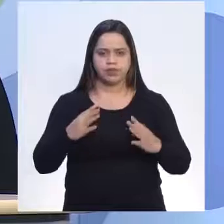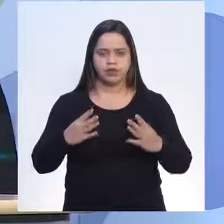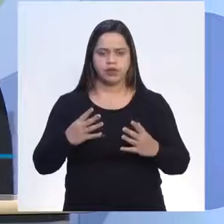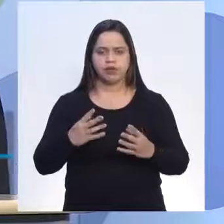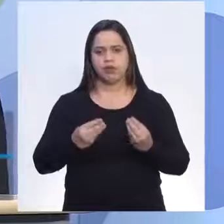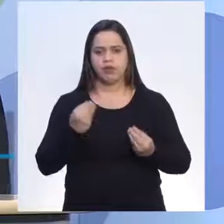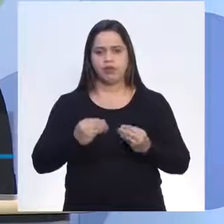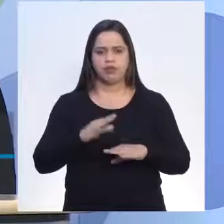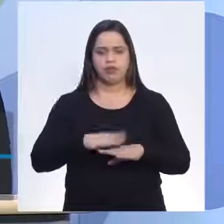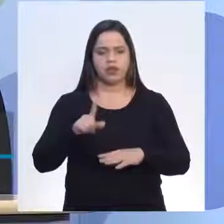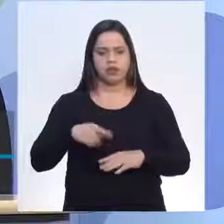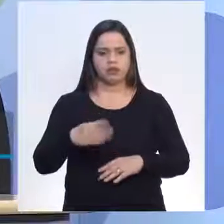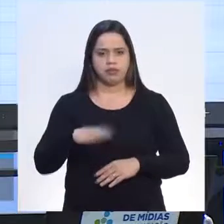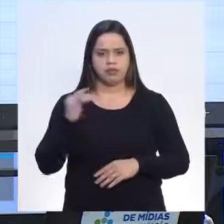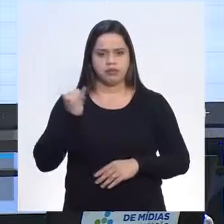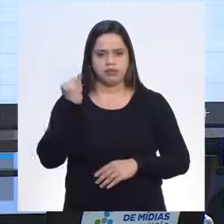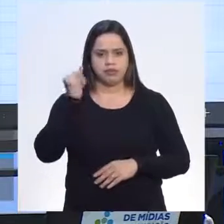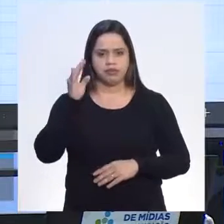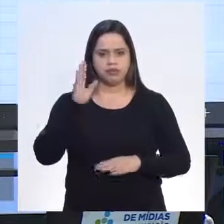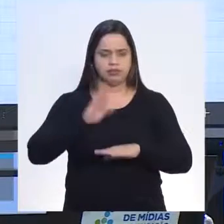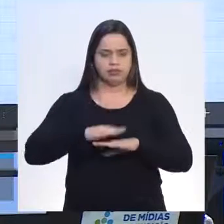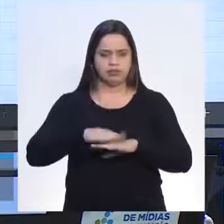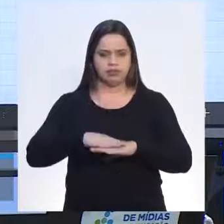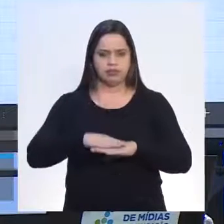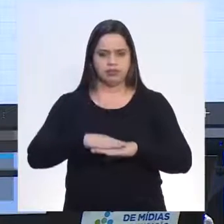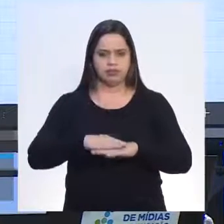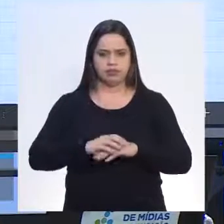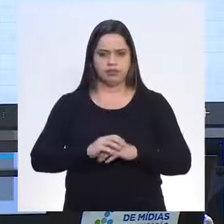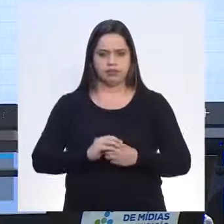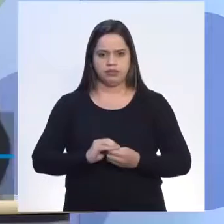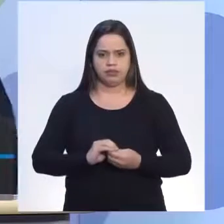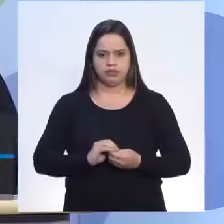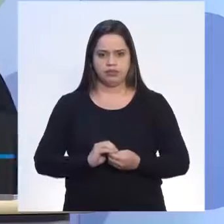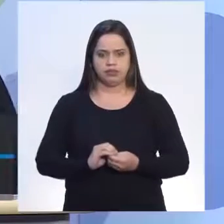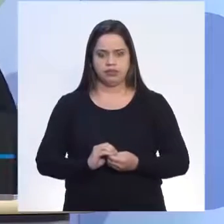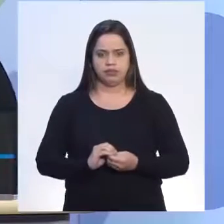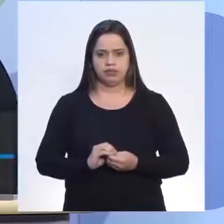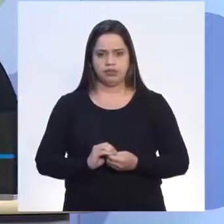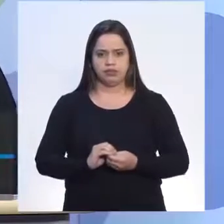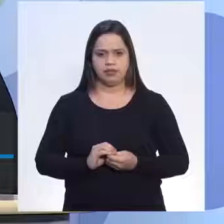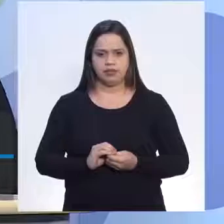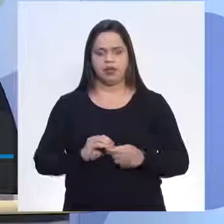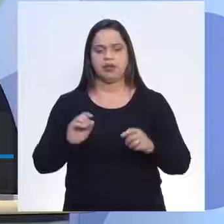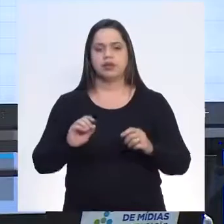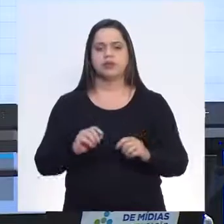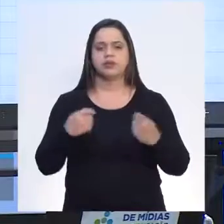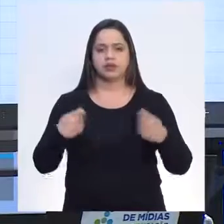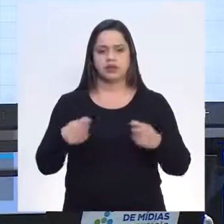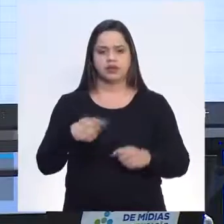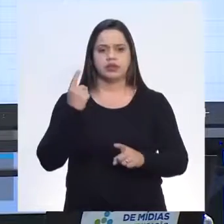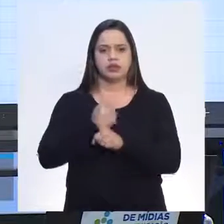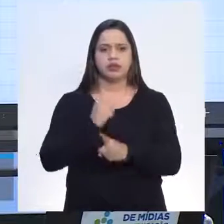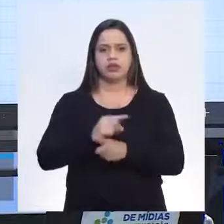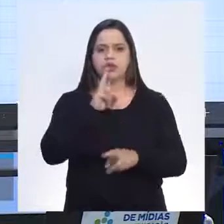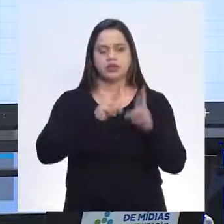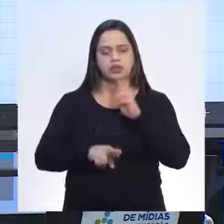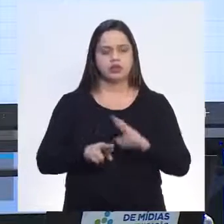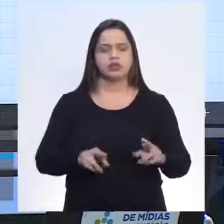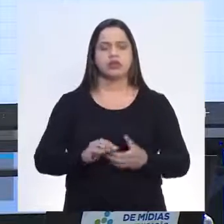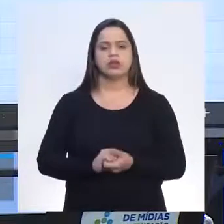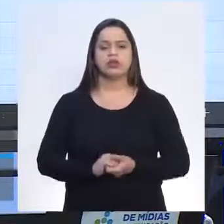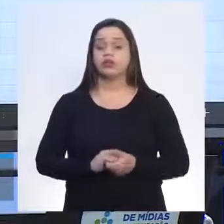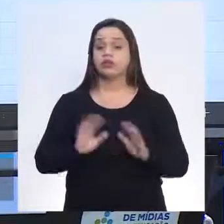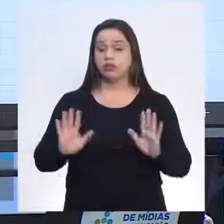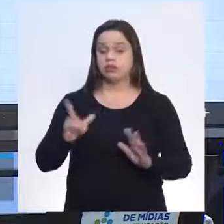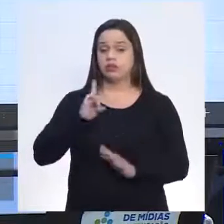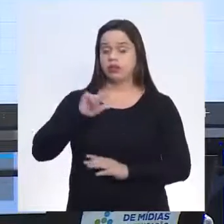mais importante é essa mesmo, né, Jonas? Isso mesmo. Desde que chegue no resultado. Vamos tentar inventar, então? Existem outros